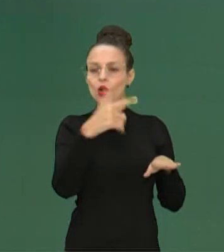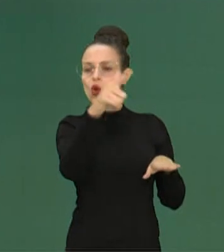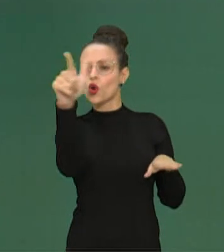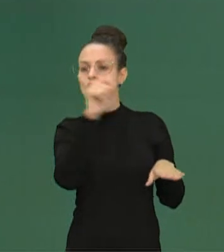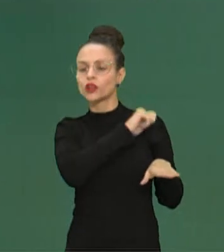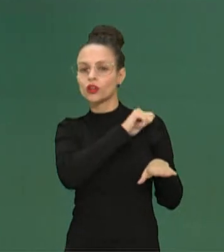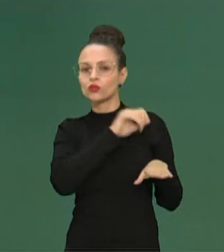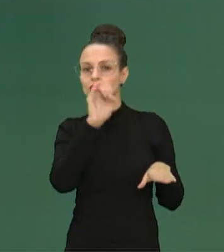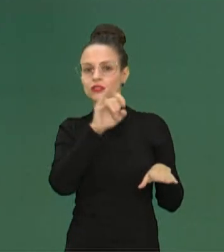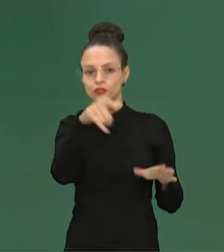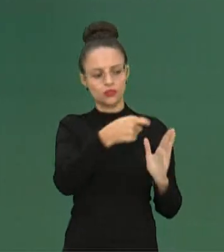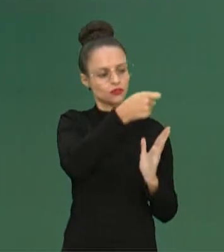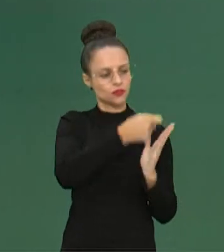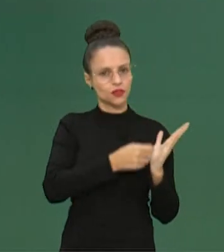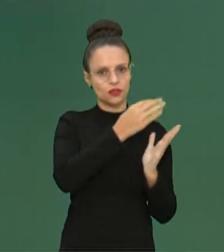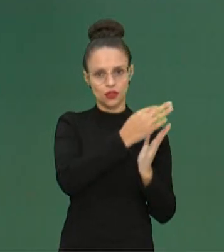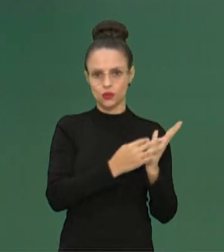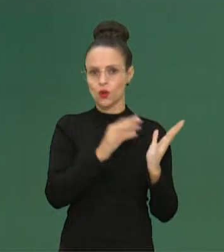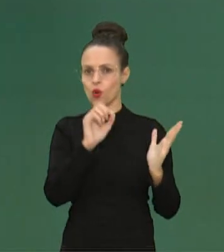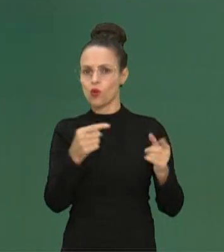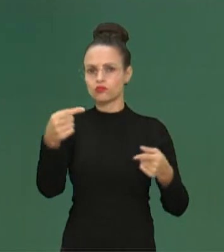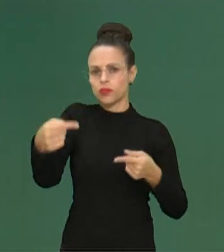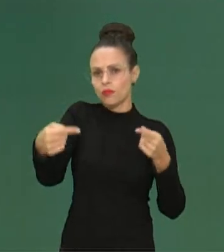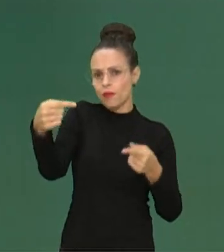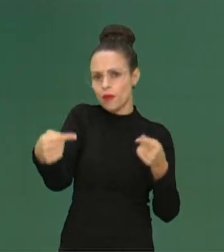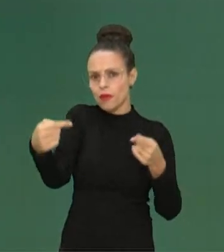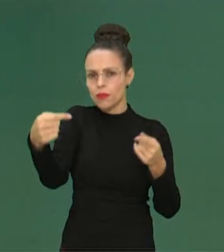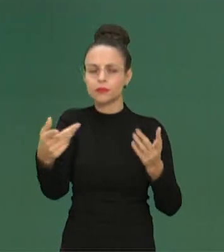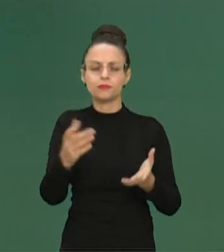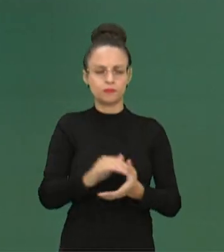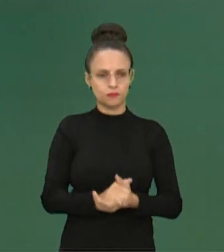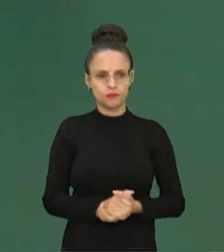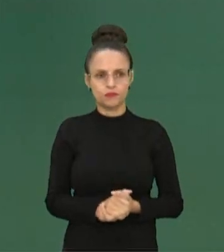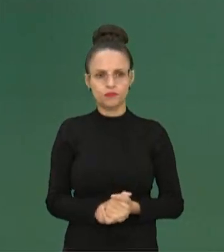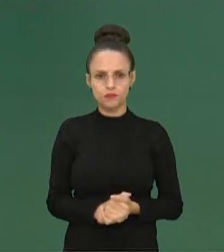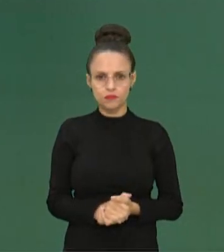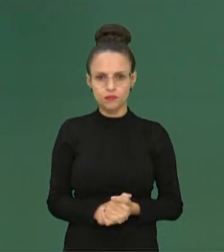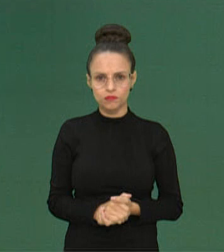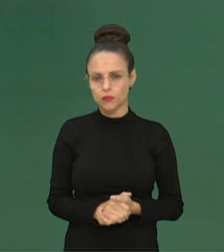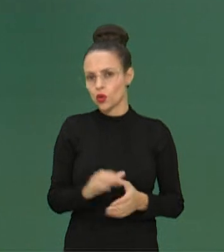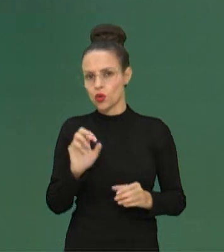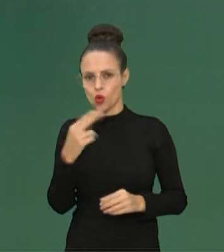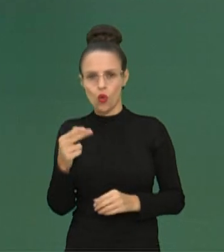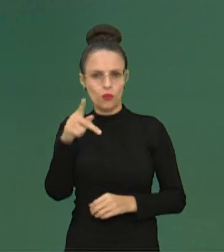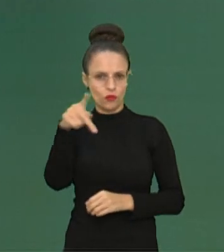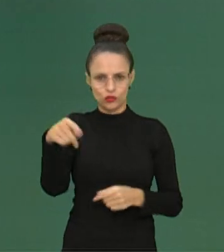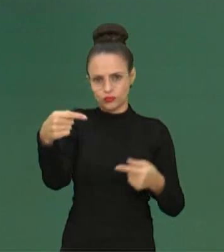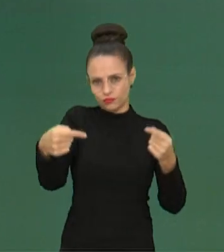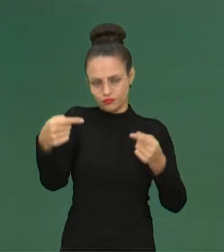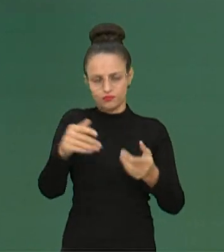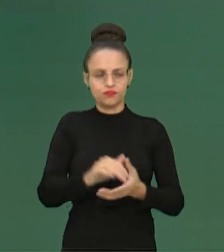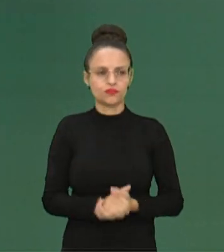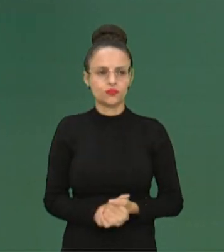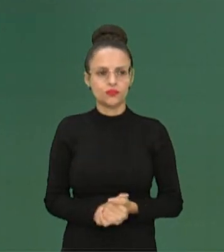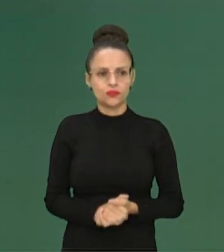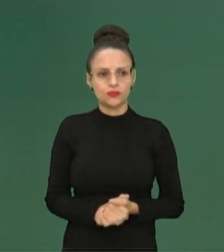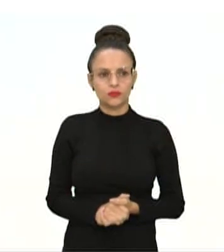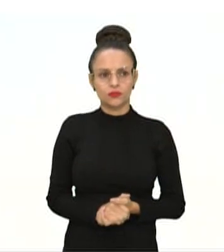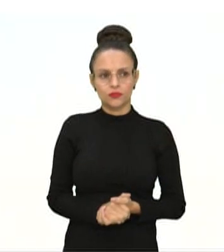você tiver que escrever numa redação. Ou mesmo num debate que você tenha com seus amigos, ou com outros professores. O princípio